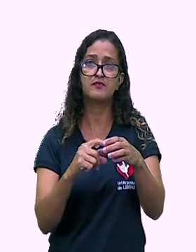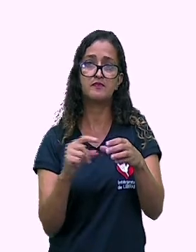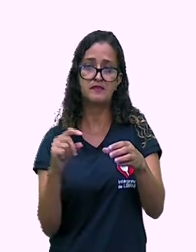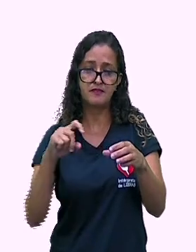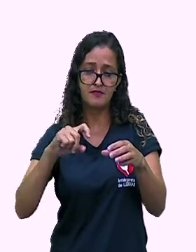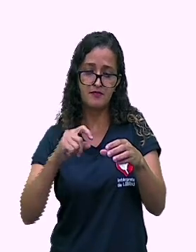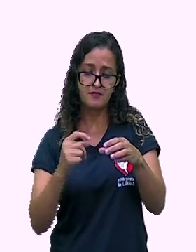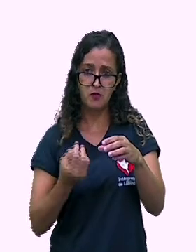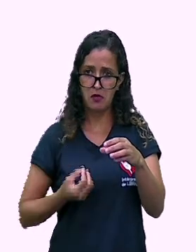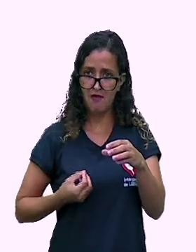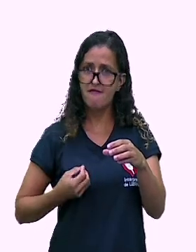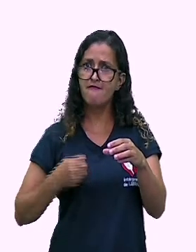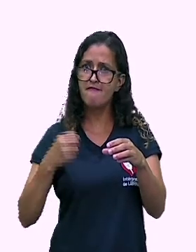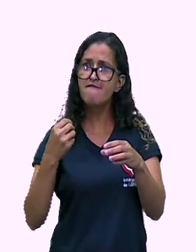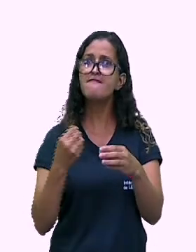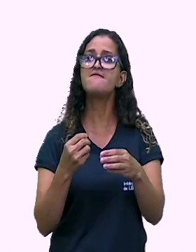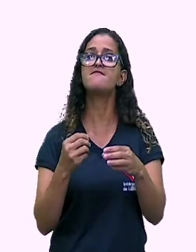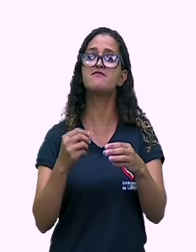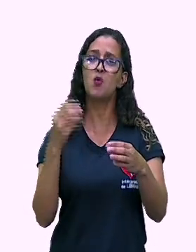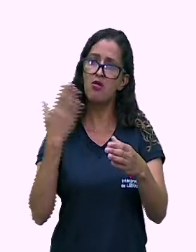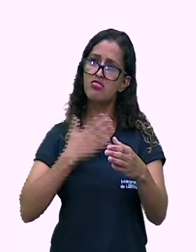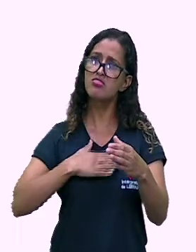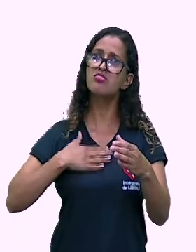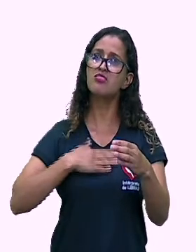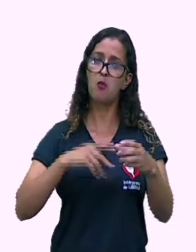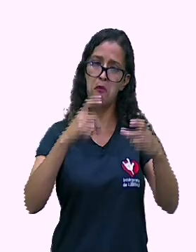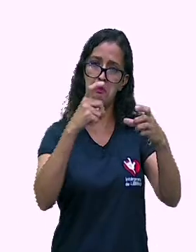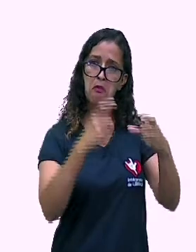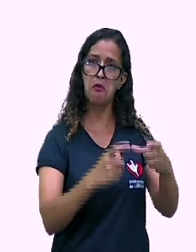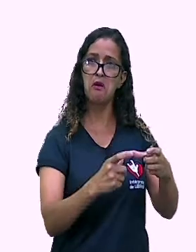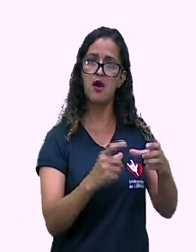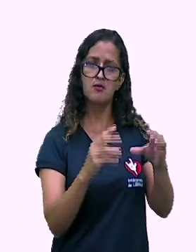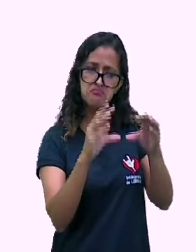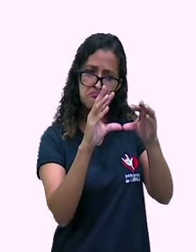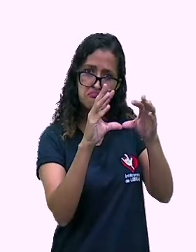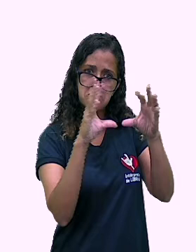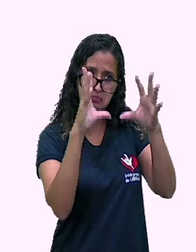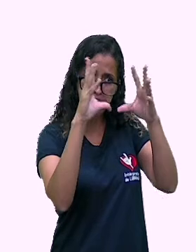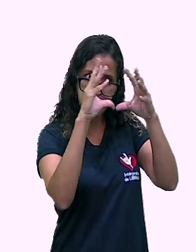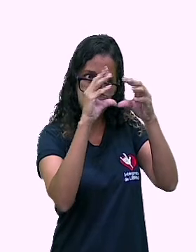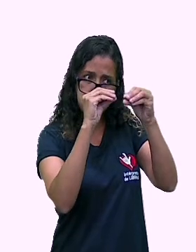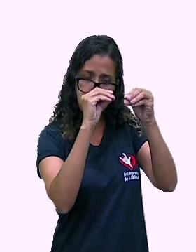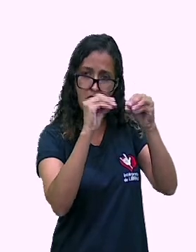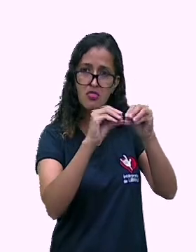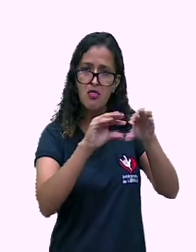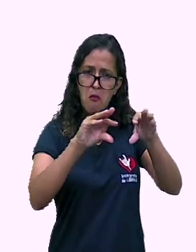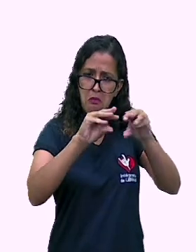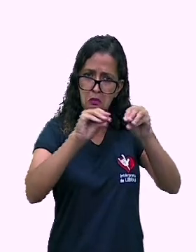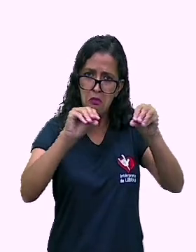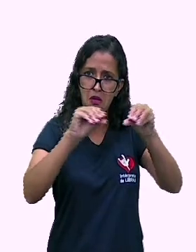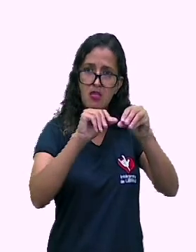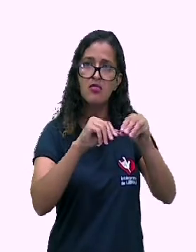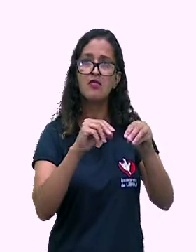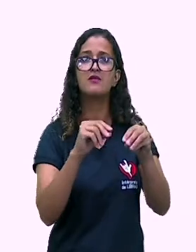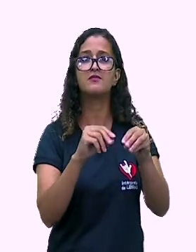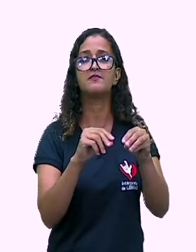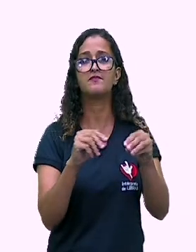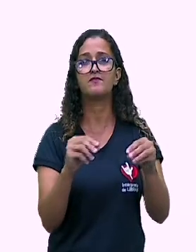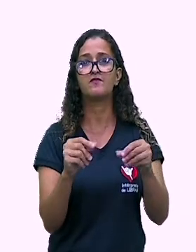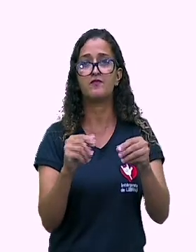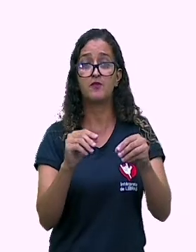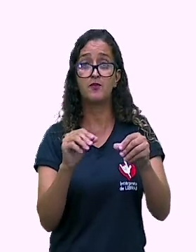vivo que gosta de ambientes escuros e úmidos. Em circunstâncias como essa,